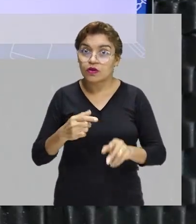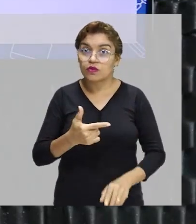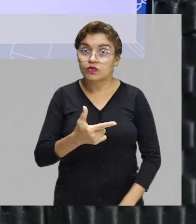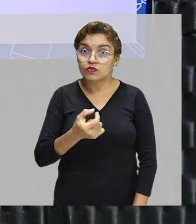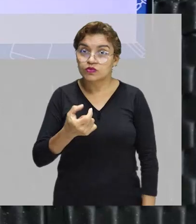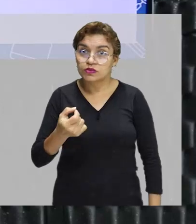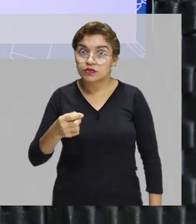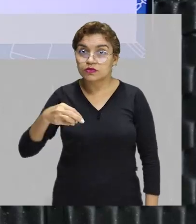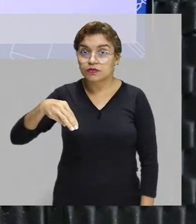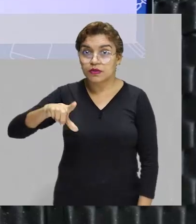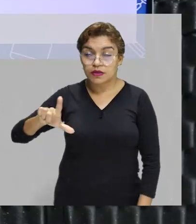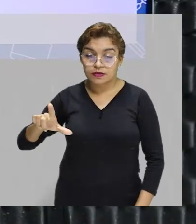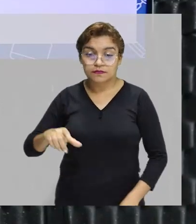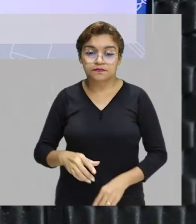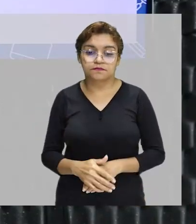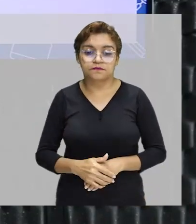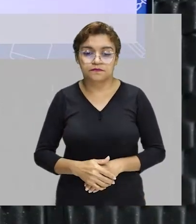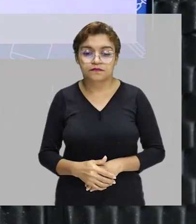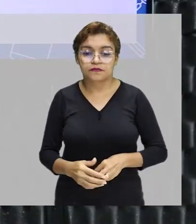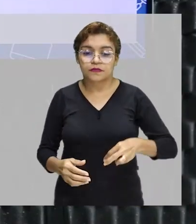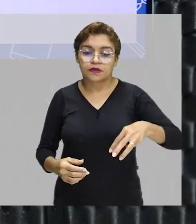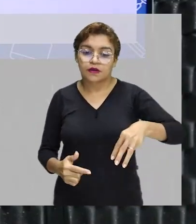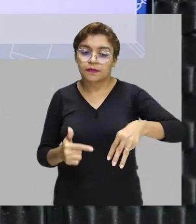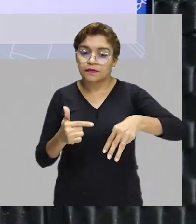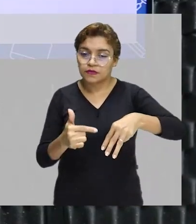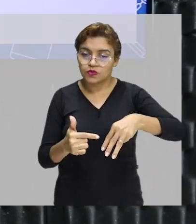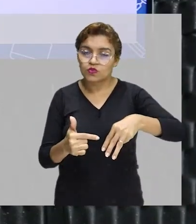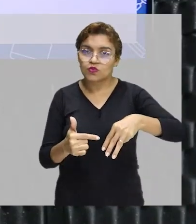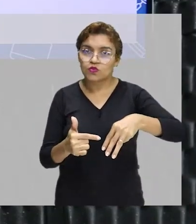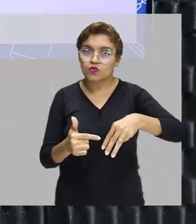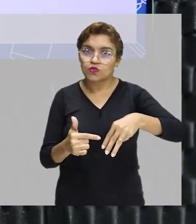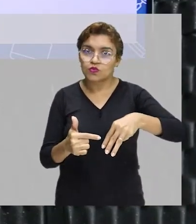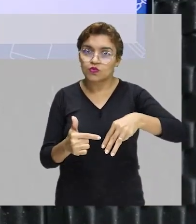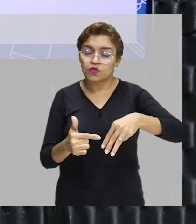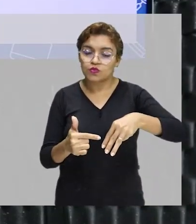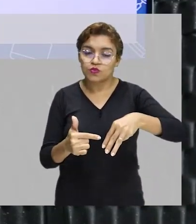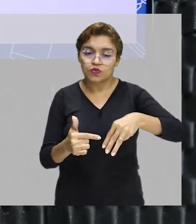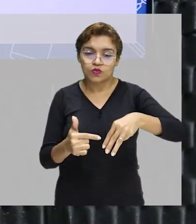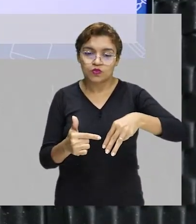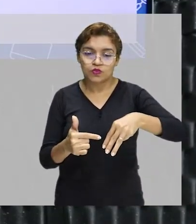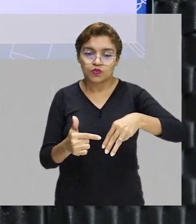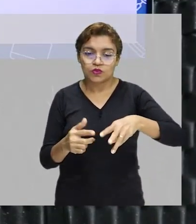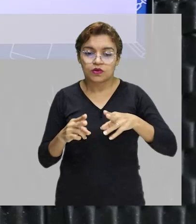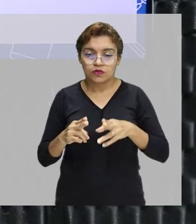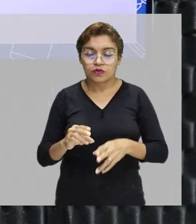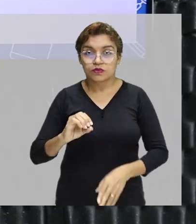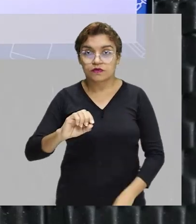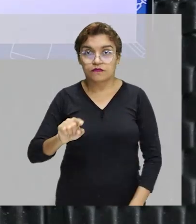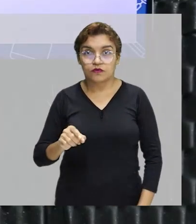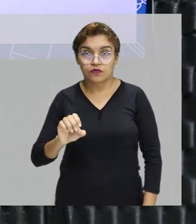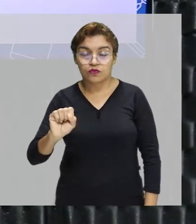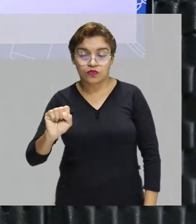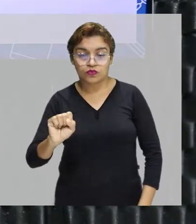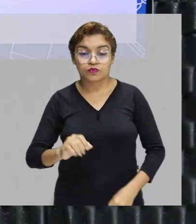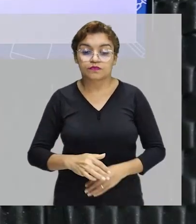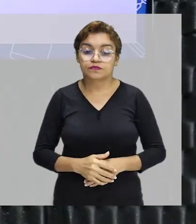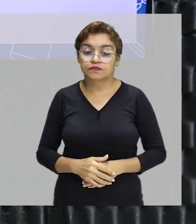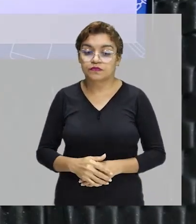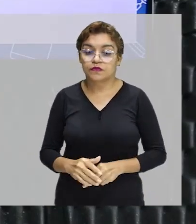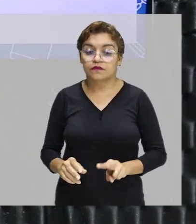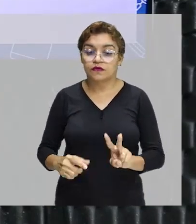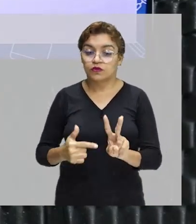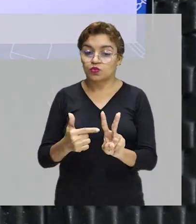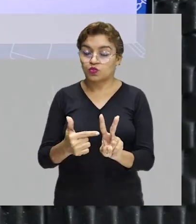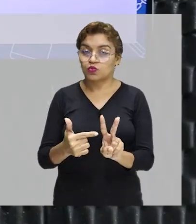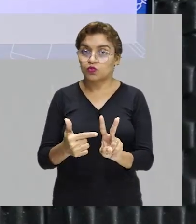200 ml. A molaridade do nitrato de potássio, 0,8 mol por litro. E o